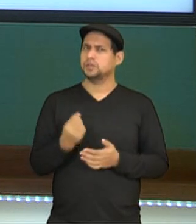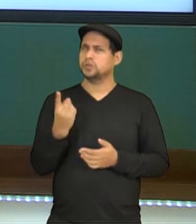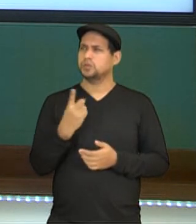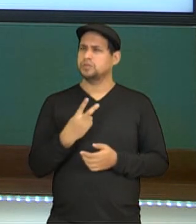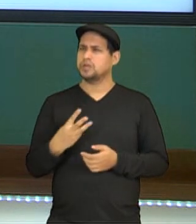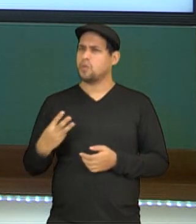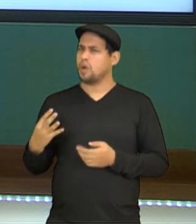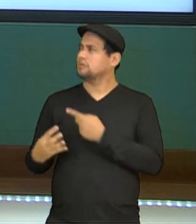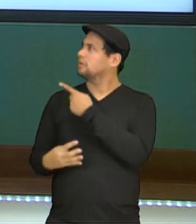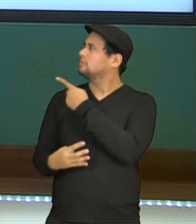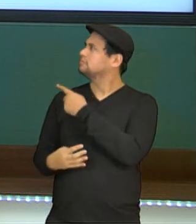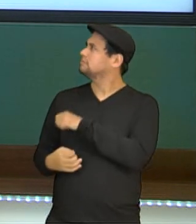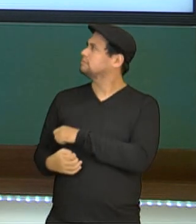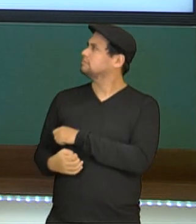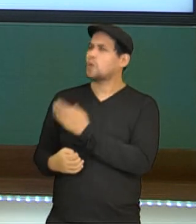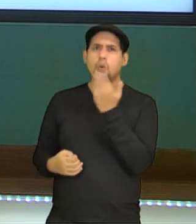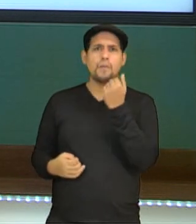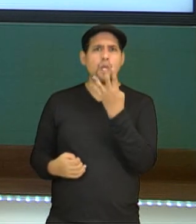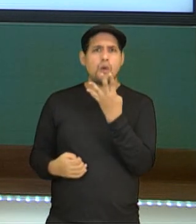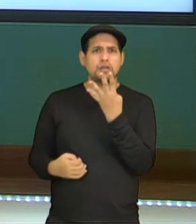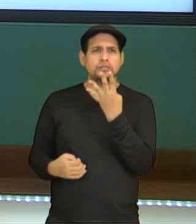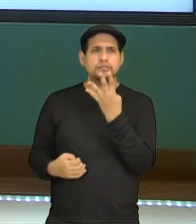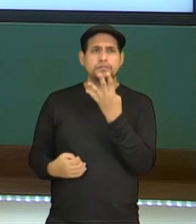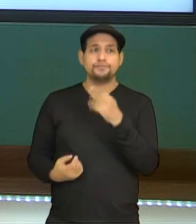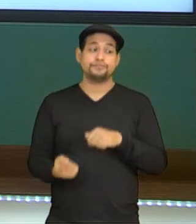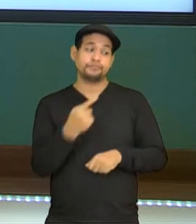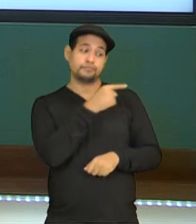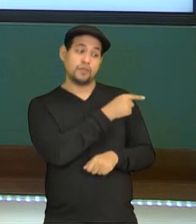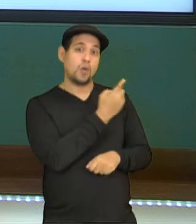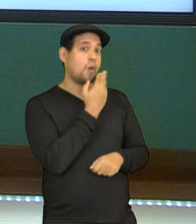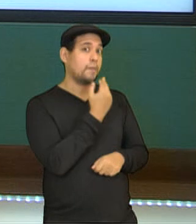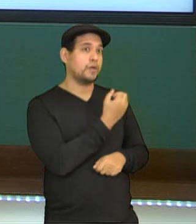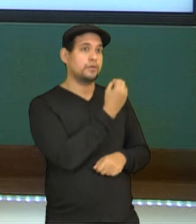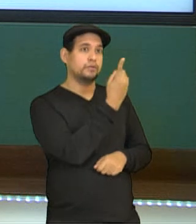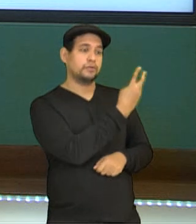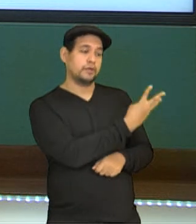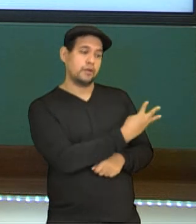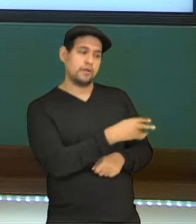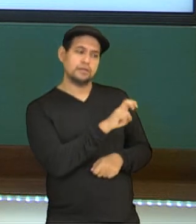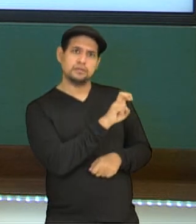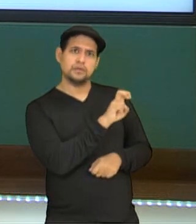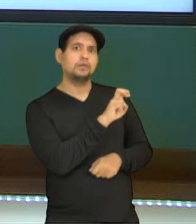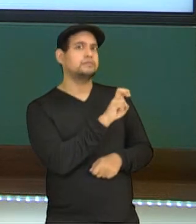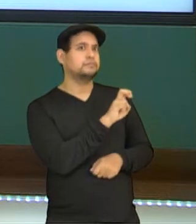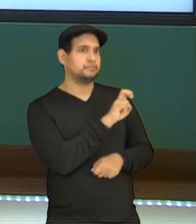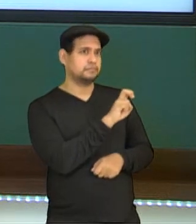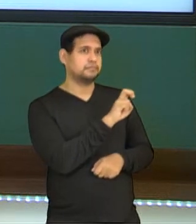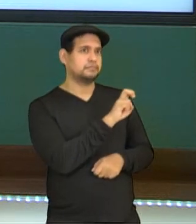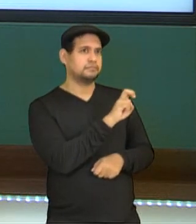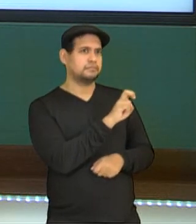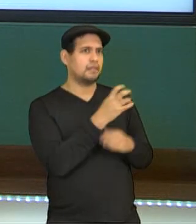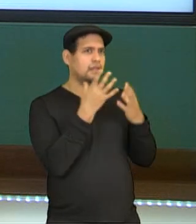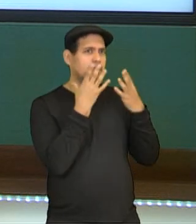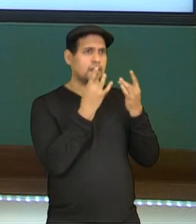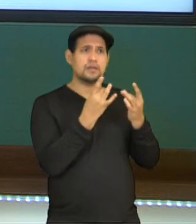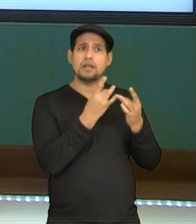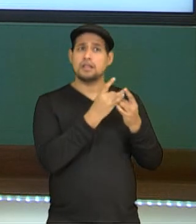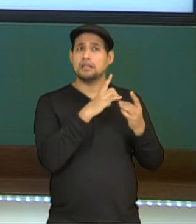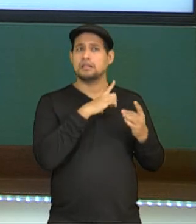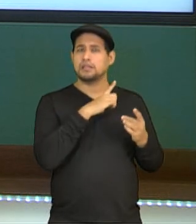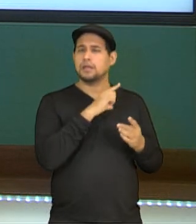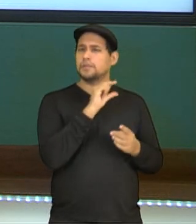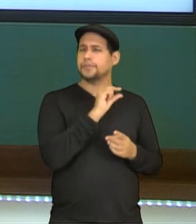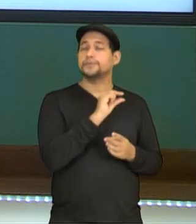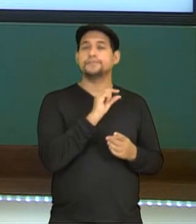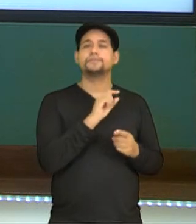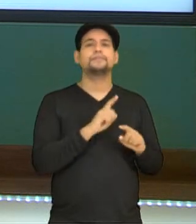1, 2, 3, 4, né? Olha lá, comeu esses 4. E o Arthur comeu 1, 2, 3, 4, 5 dos 8 pedacinhos, né? Então ainda sobrou um pouquinho para eles,